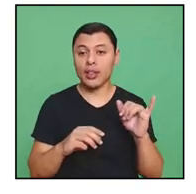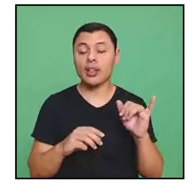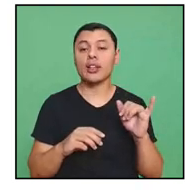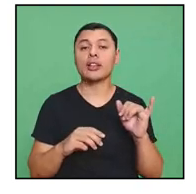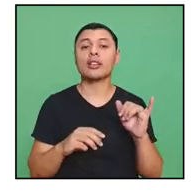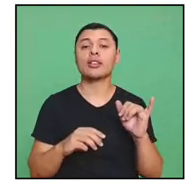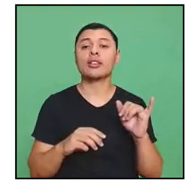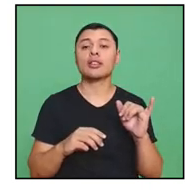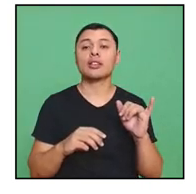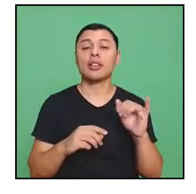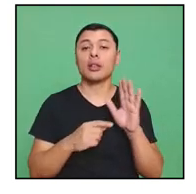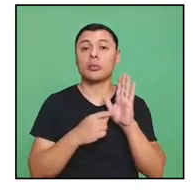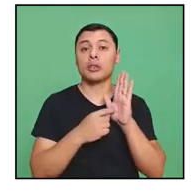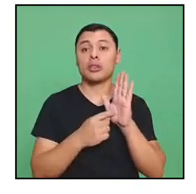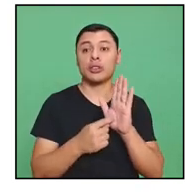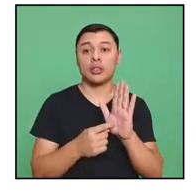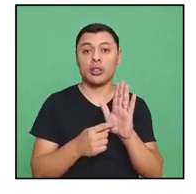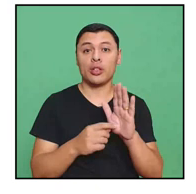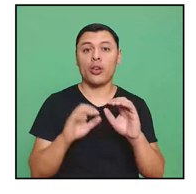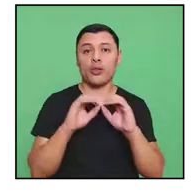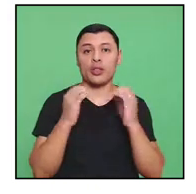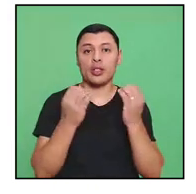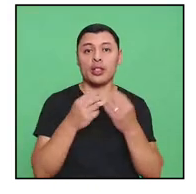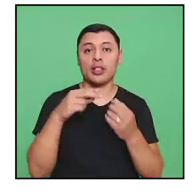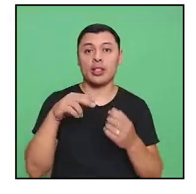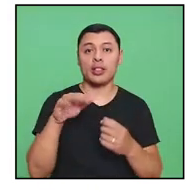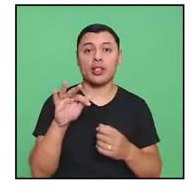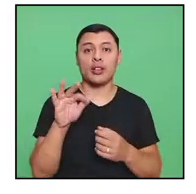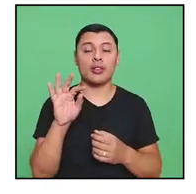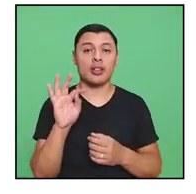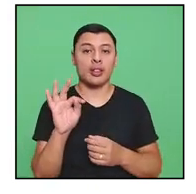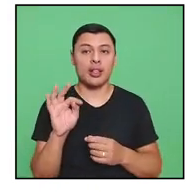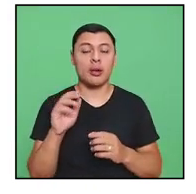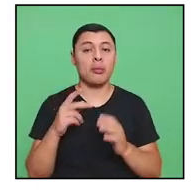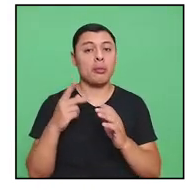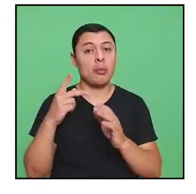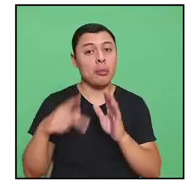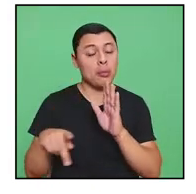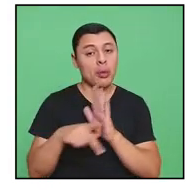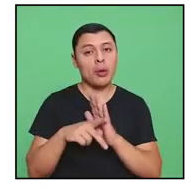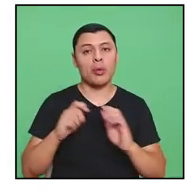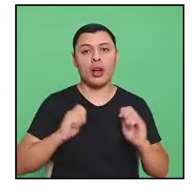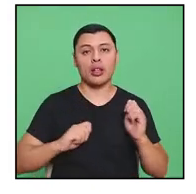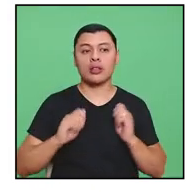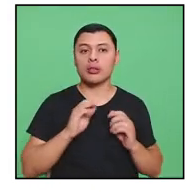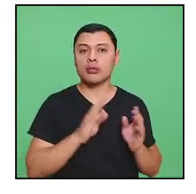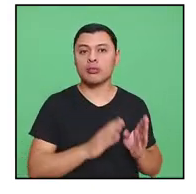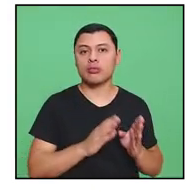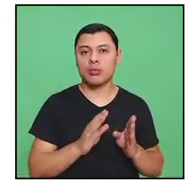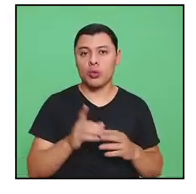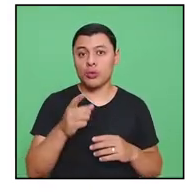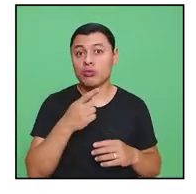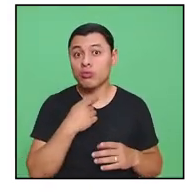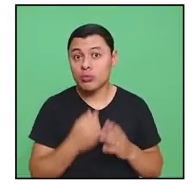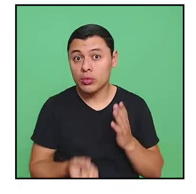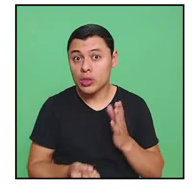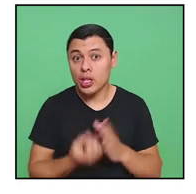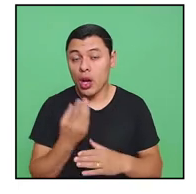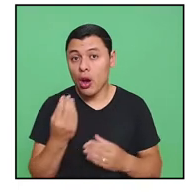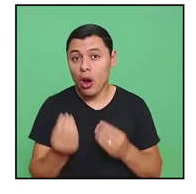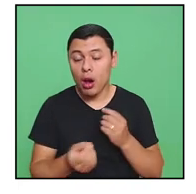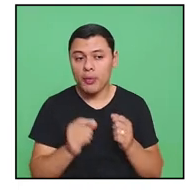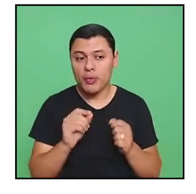vão apresentar uma oficina de NFT para artistas passo a passo. Então, desde como que você sai da vontade de fazer um NFT até de fato fazer um